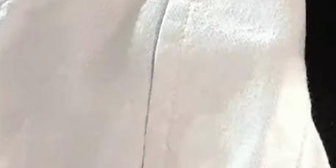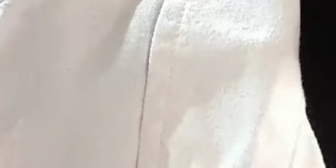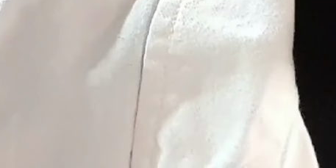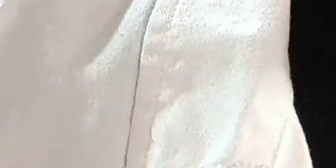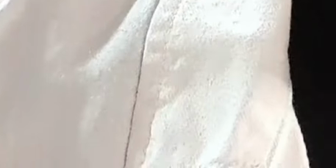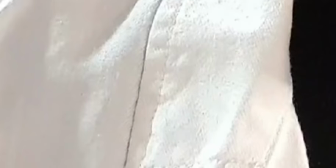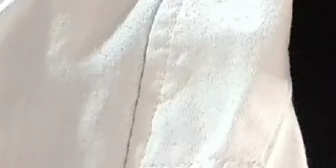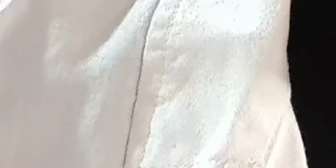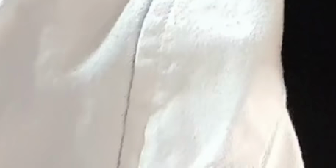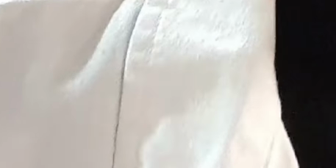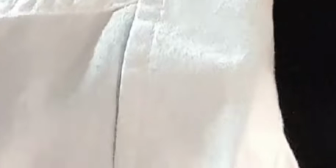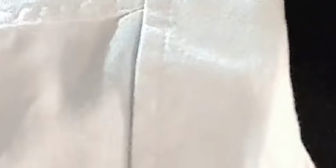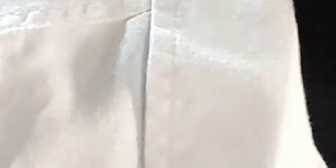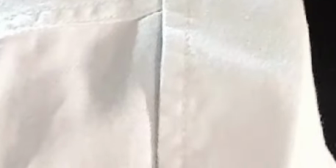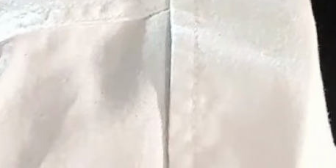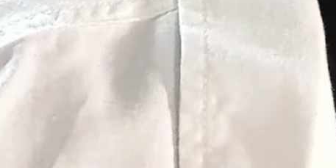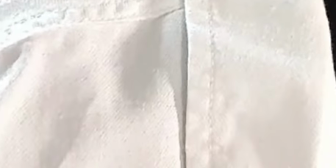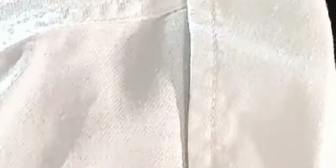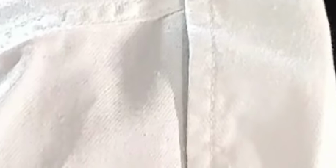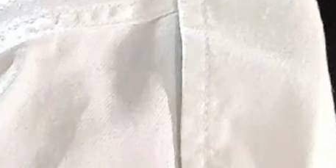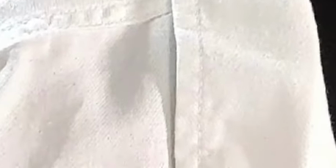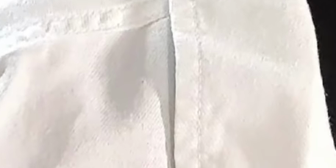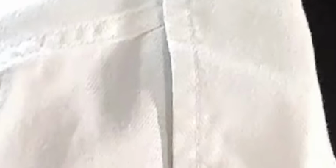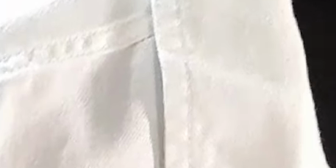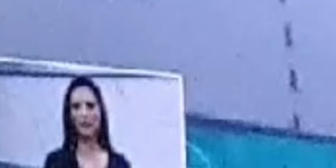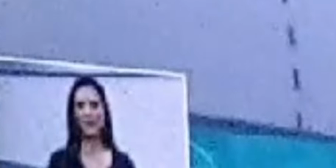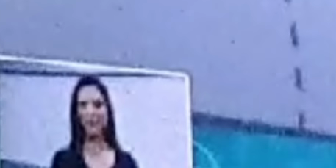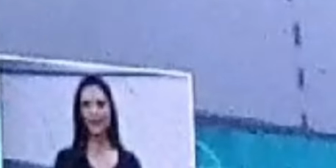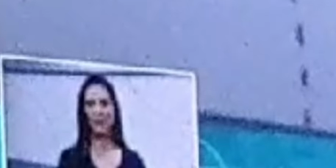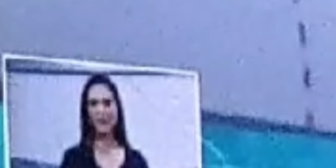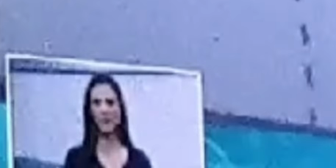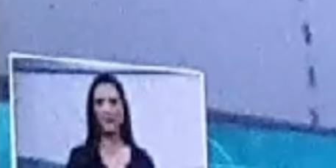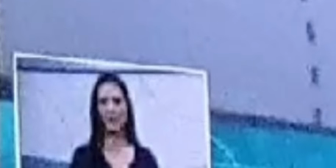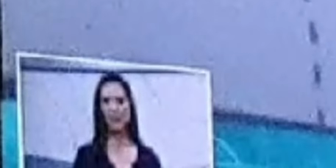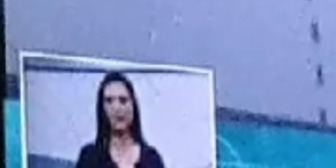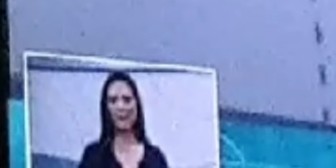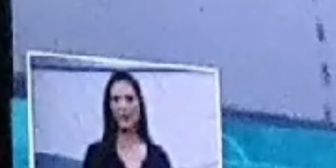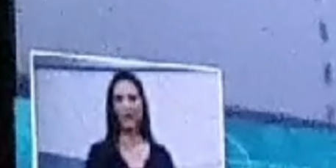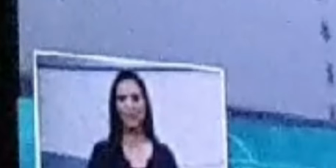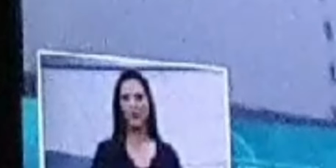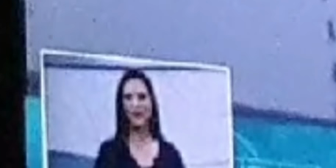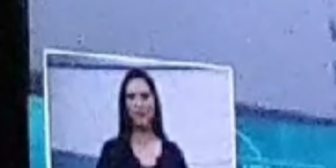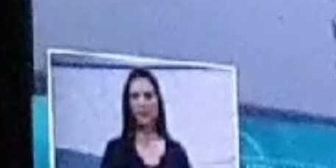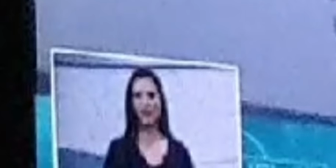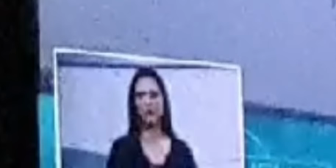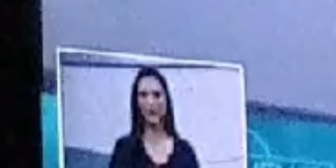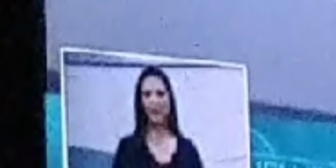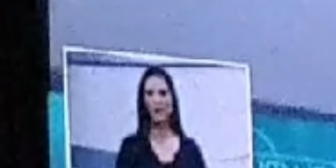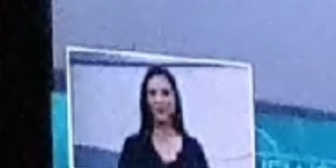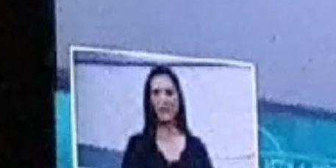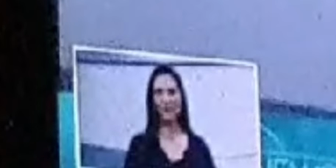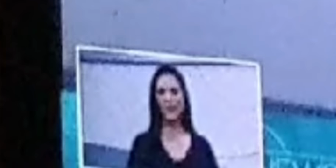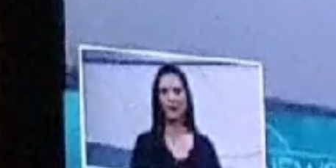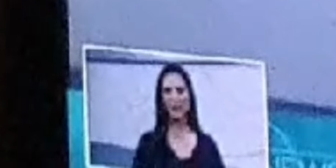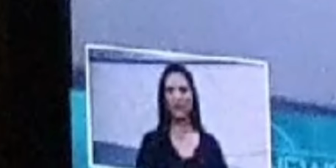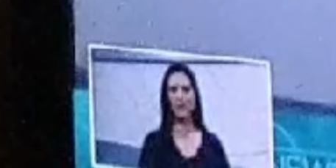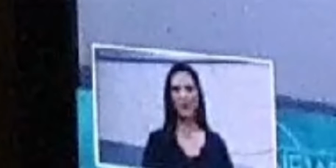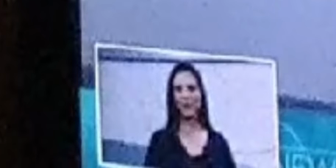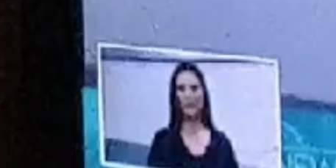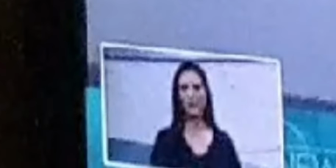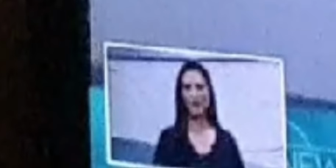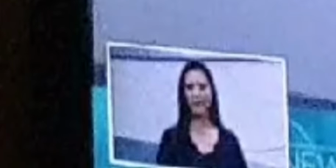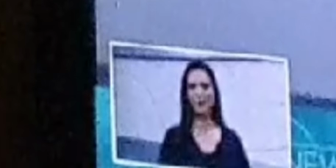turno, de 2018. Temos esta edição com mais um escândalo envolvendo o ex-presidente Lula.